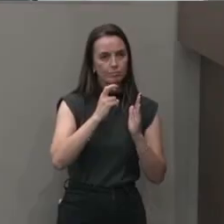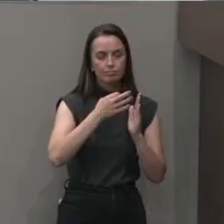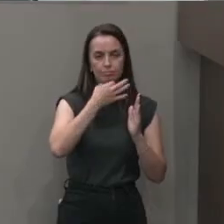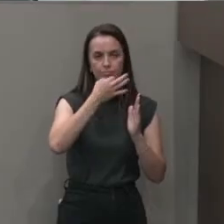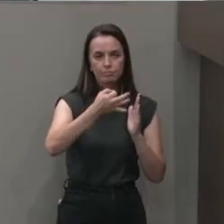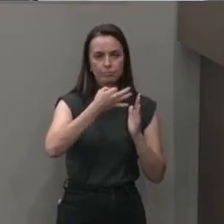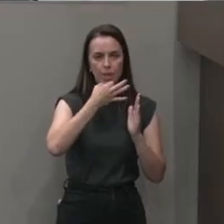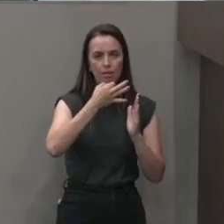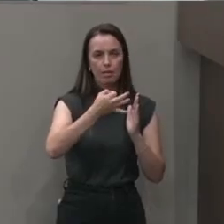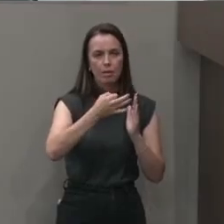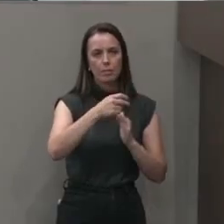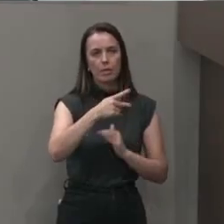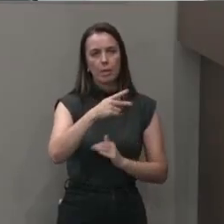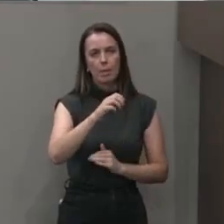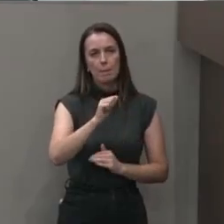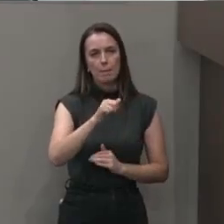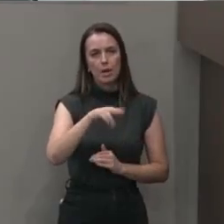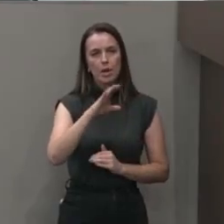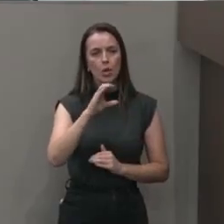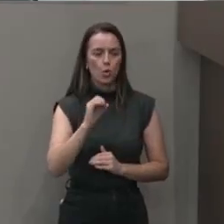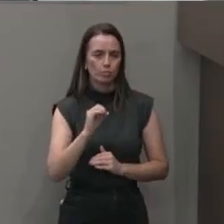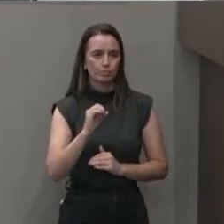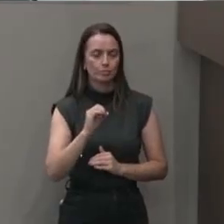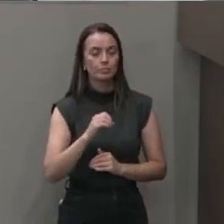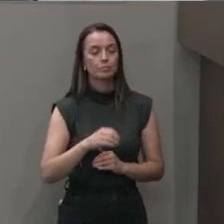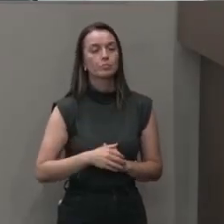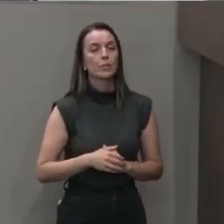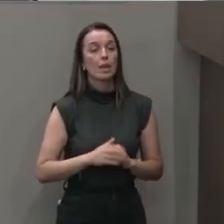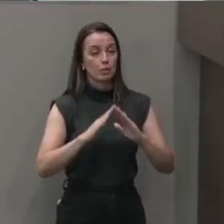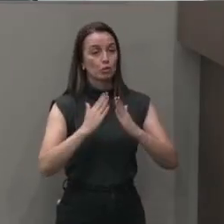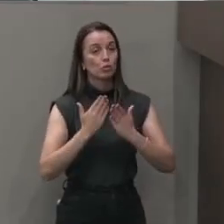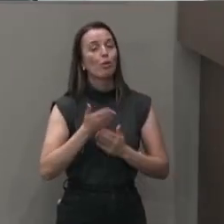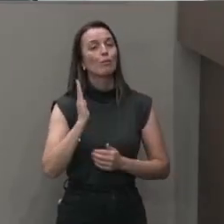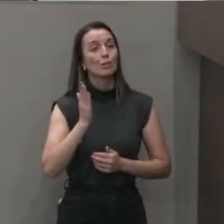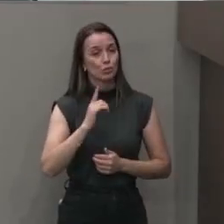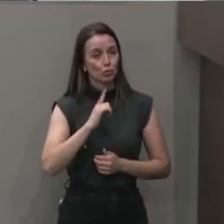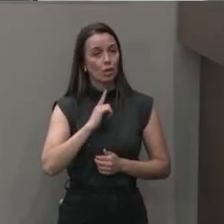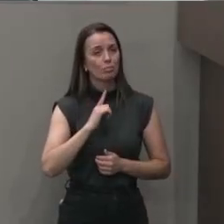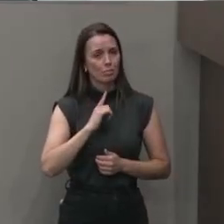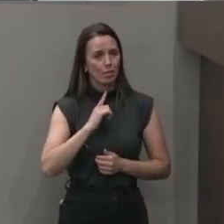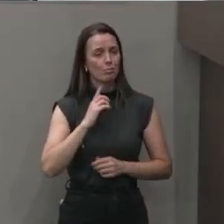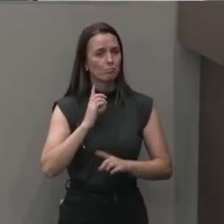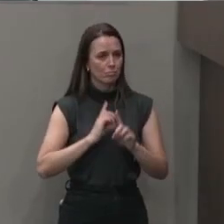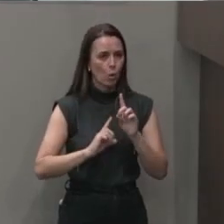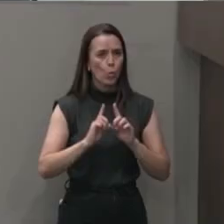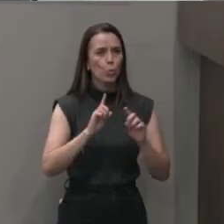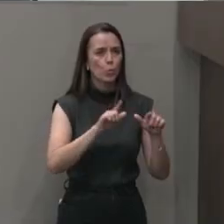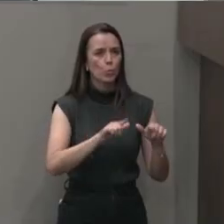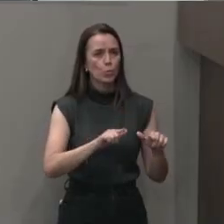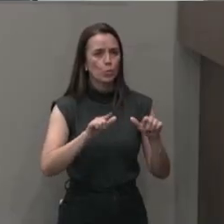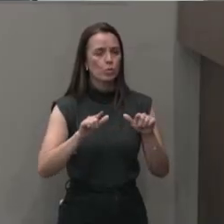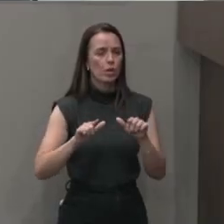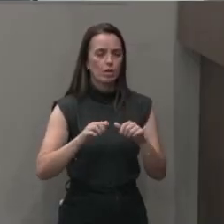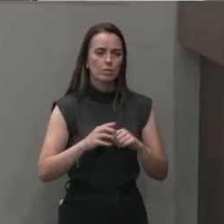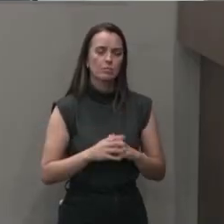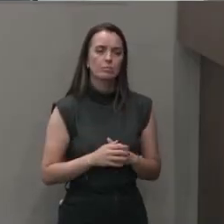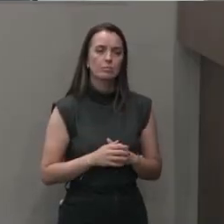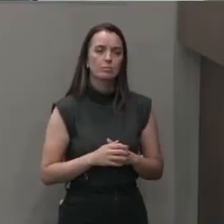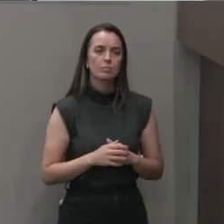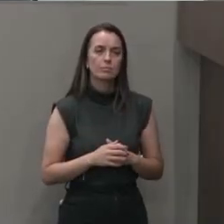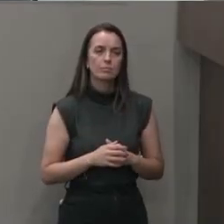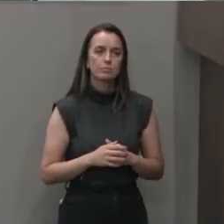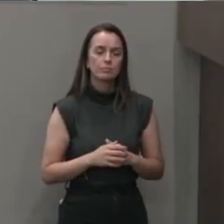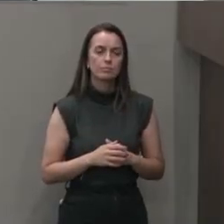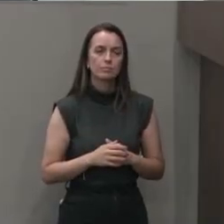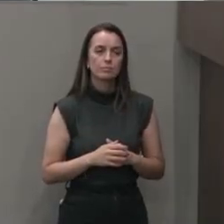do sistema para as nossas escolas. Algo muito importante, e estamos ali com a faca e o queijo na mão.